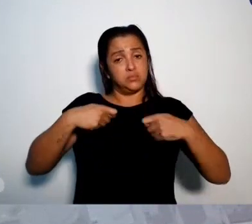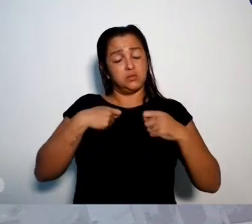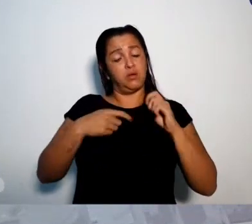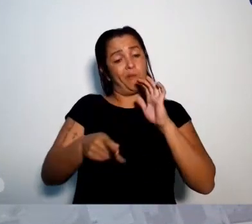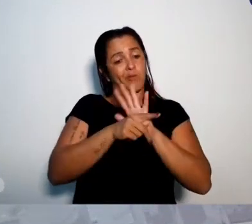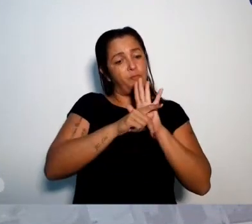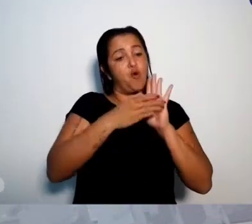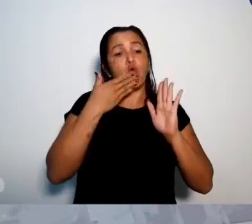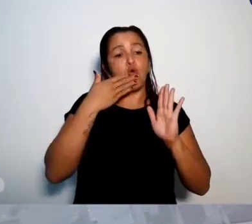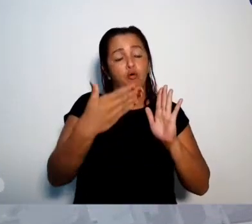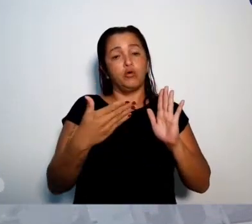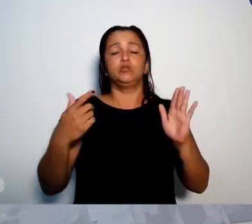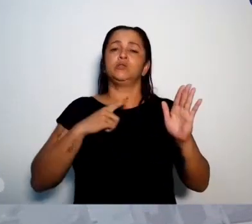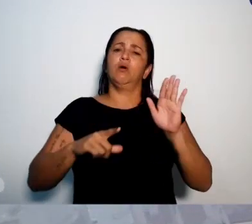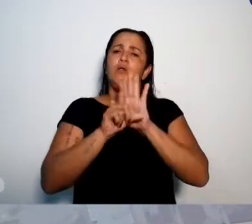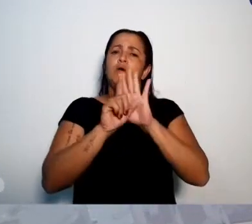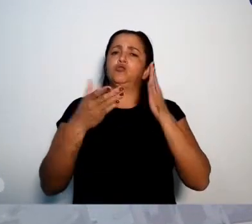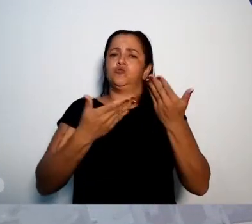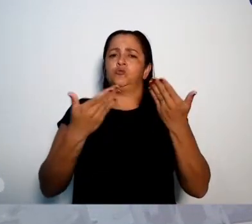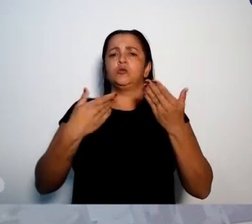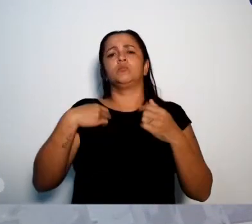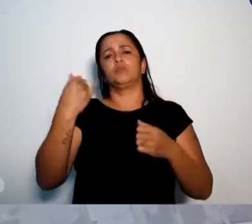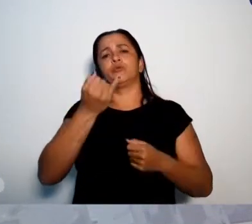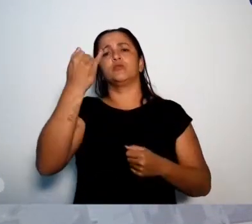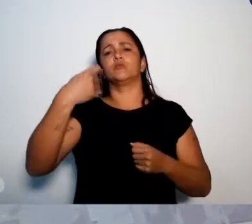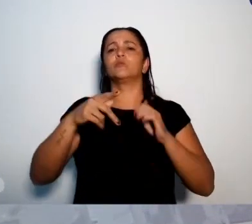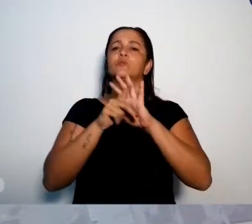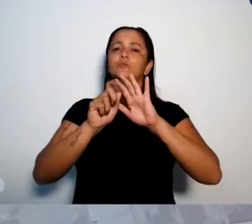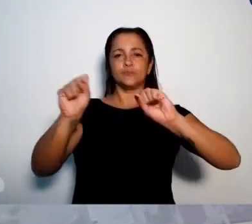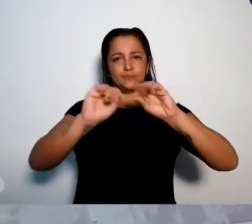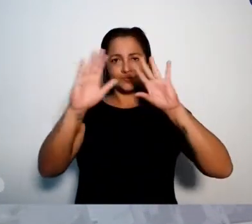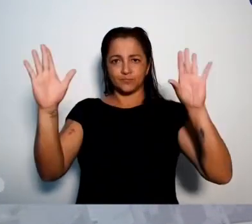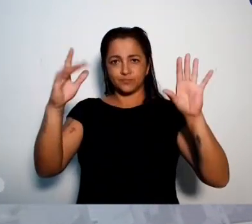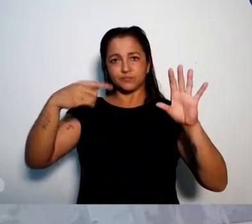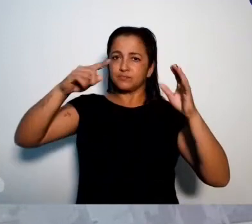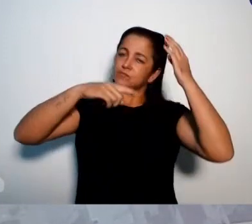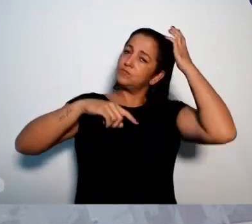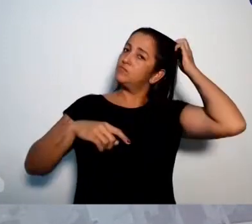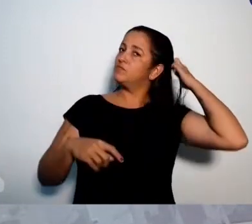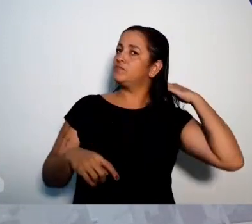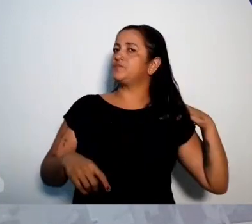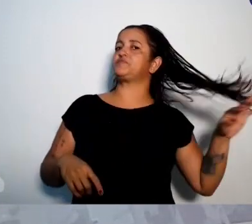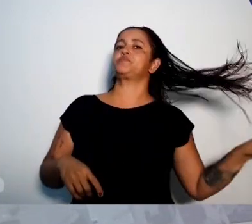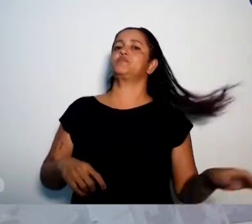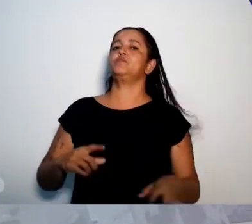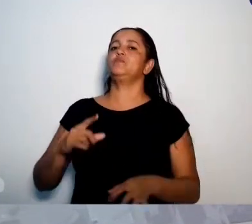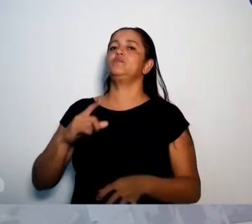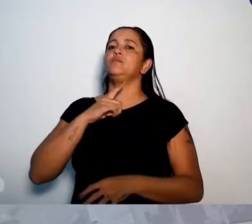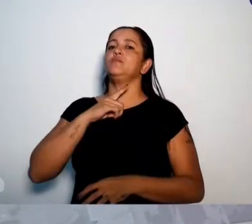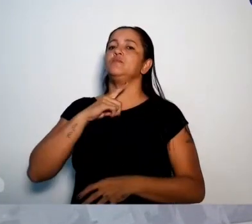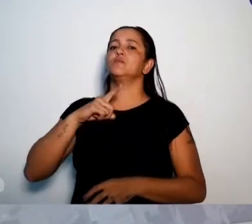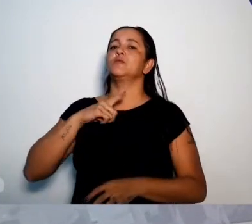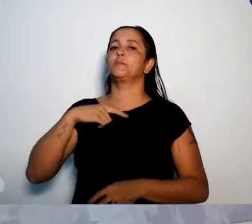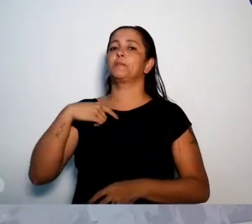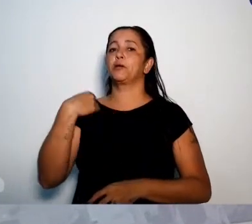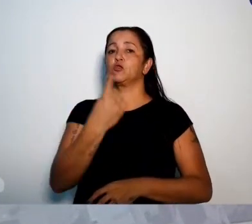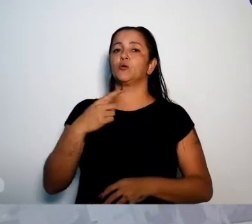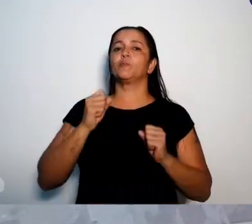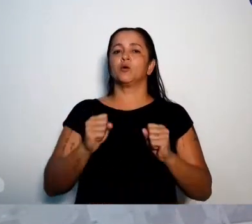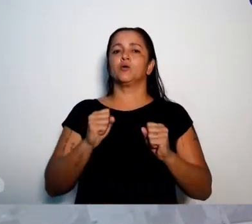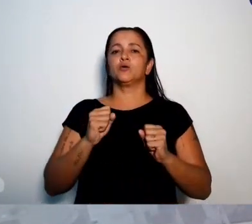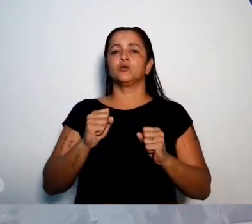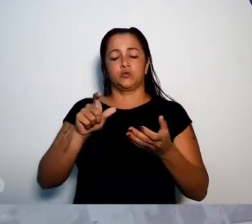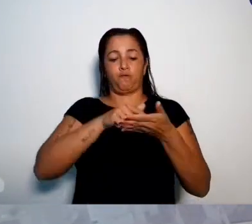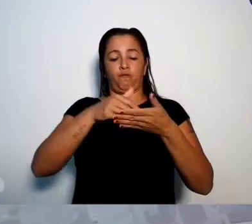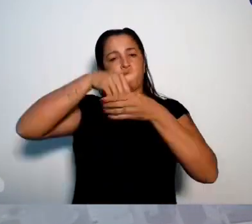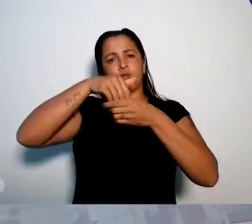hoje. Achei importante trazer esses esclarecimentos para os senhores, para que a casa possa votar, né, sabendo exatamente o que discute. Era isso que eu tinha para